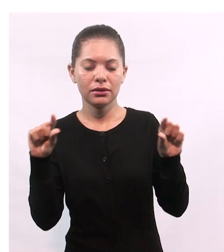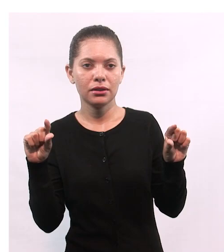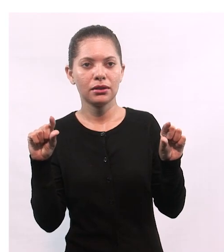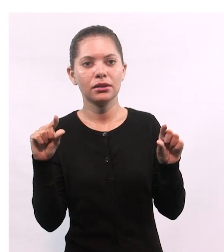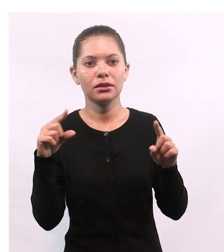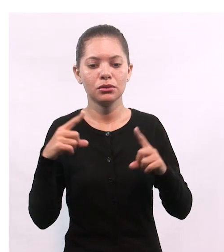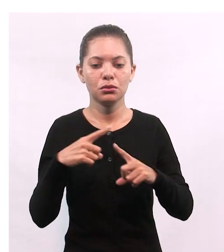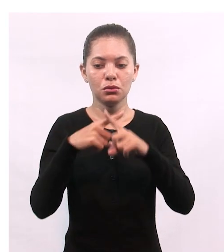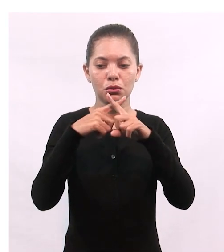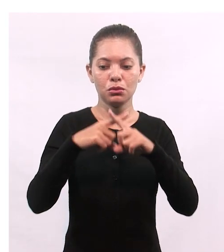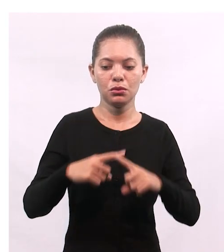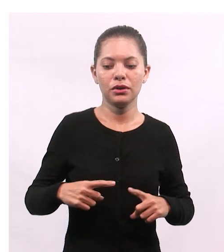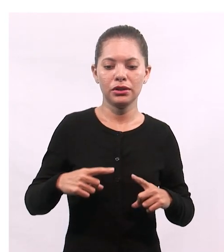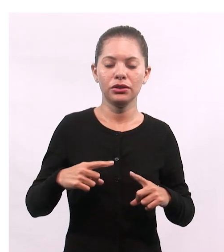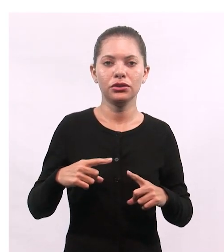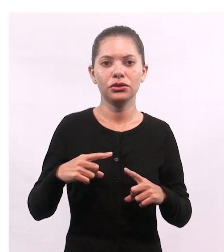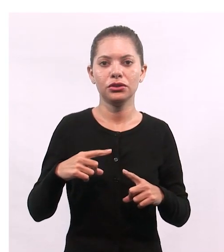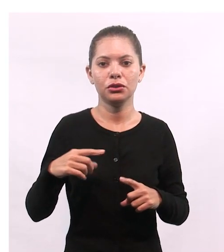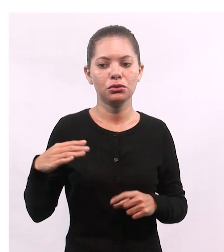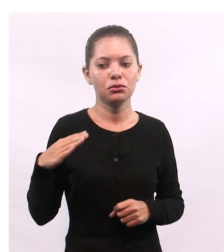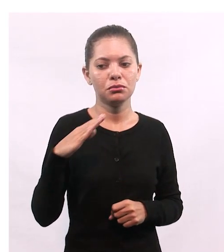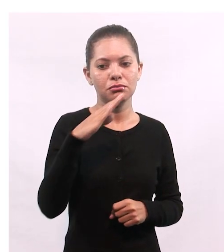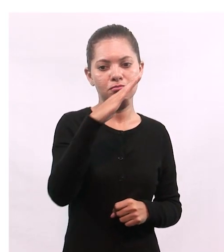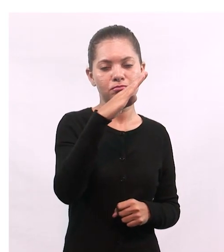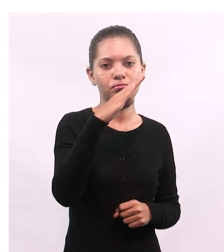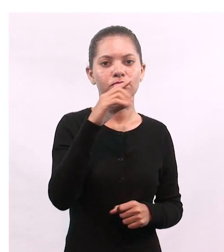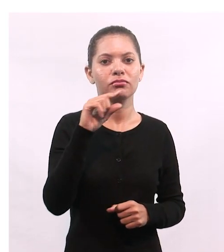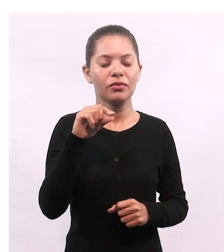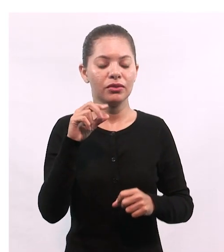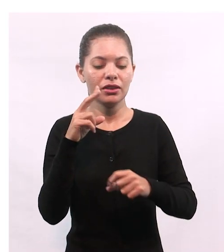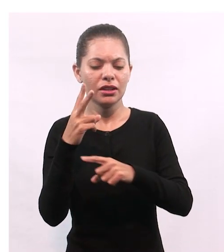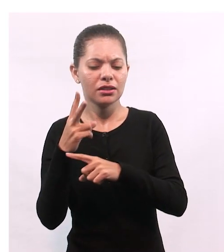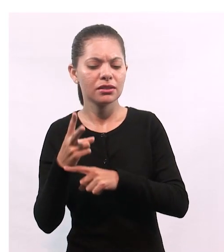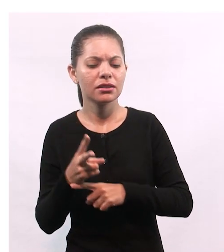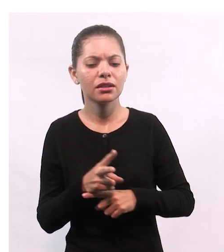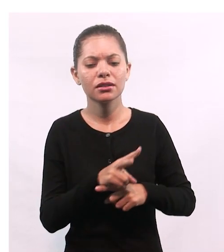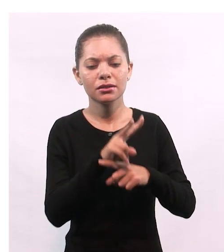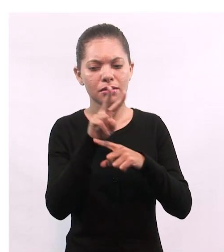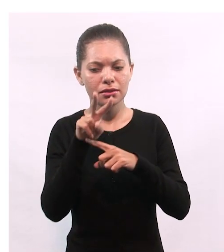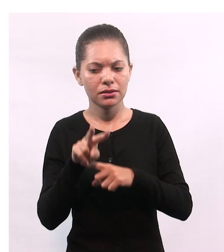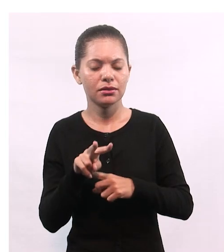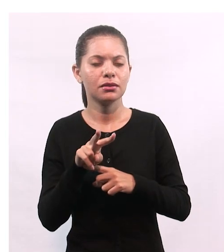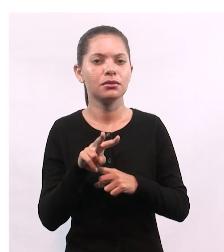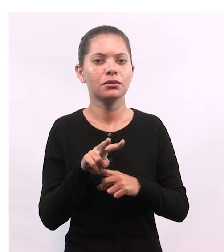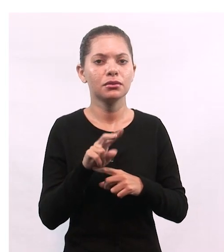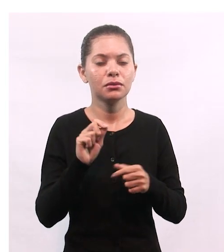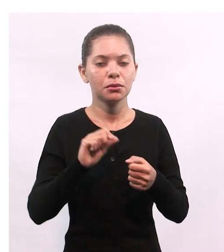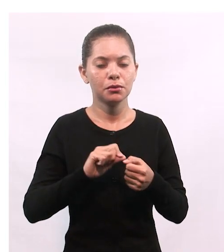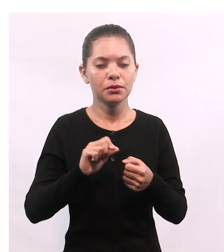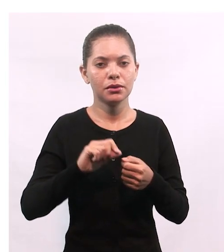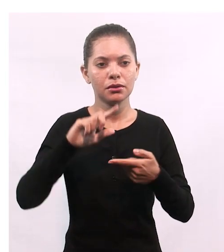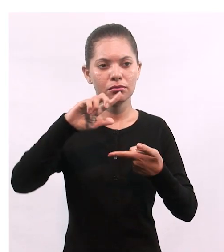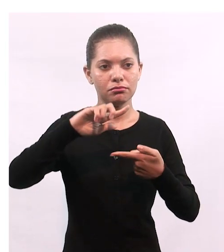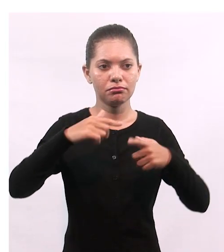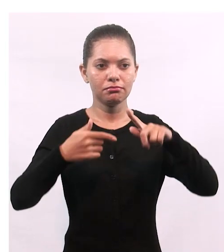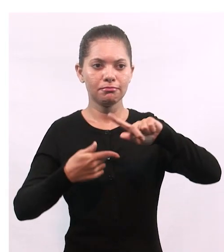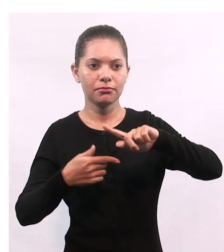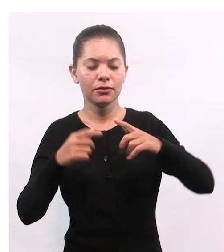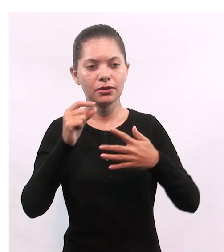concorrentes ou não são concorrentes, elas são paralelas. É essa exploração que a gente pode fazer com os elementos de